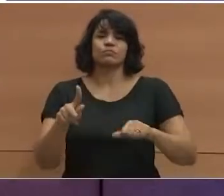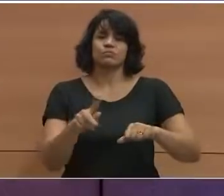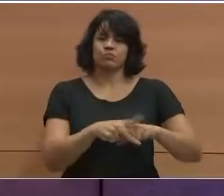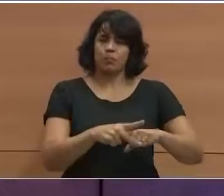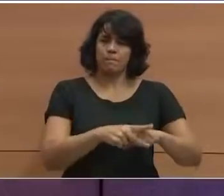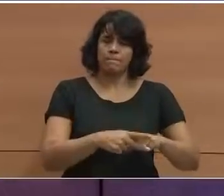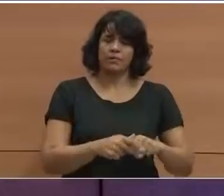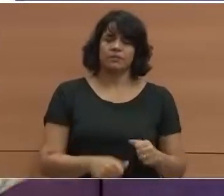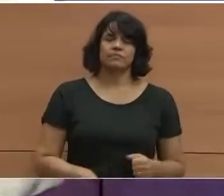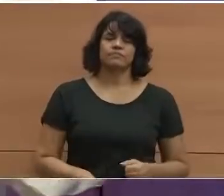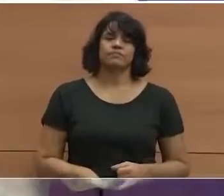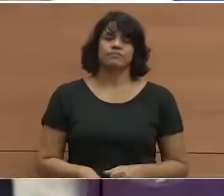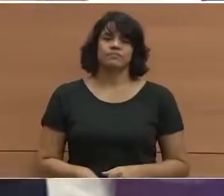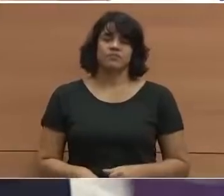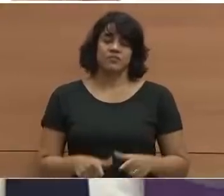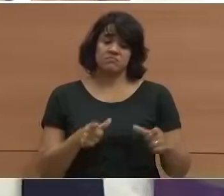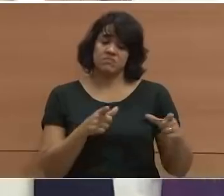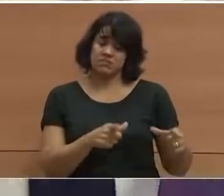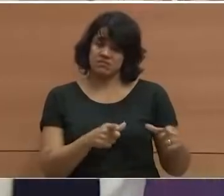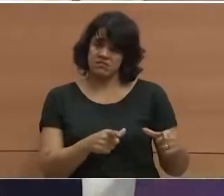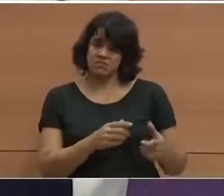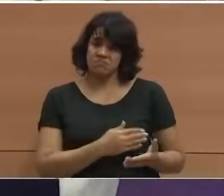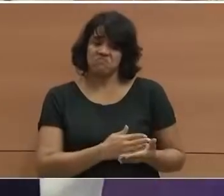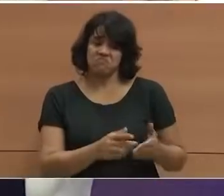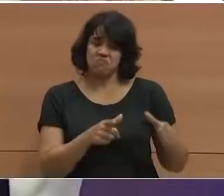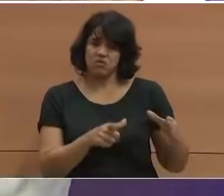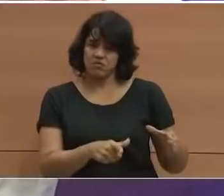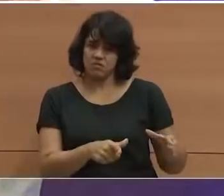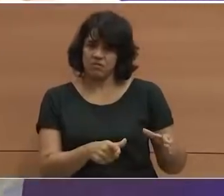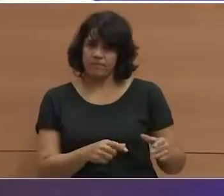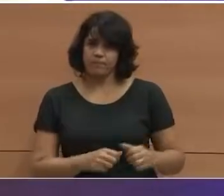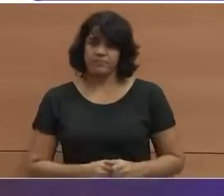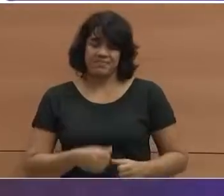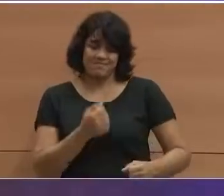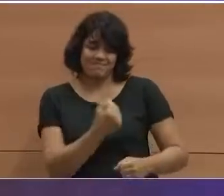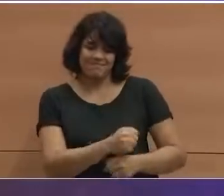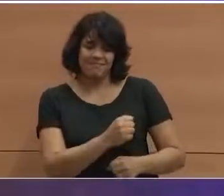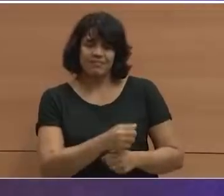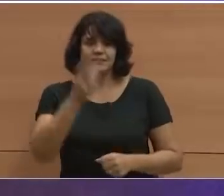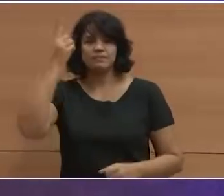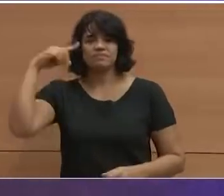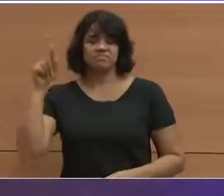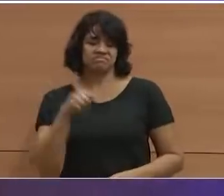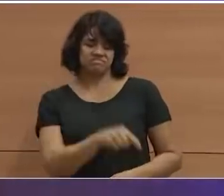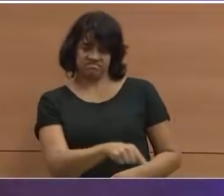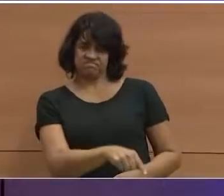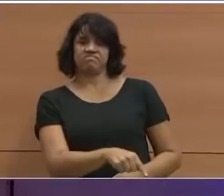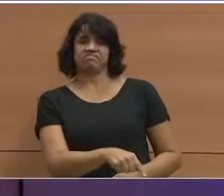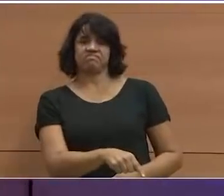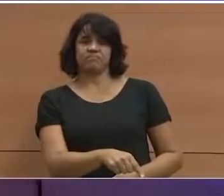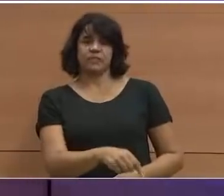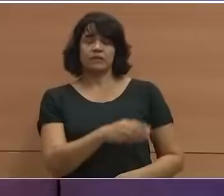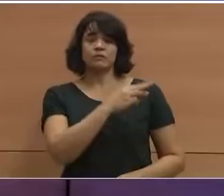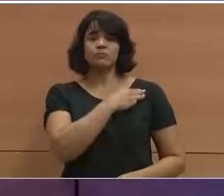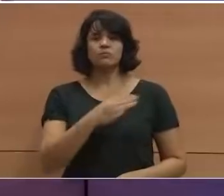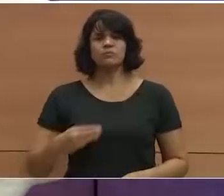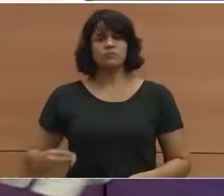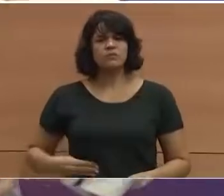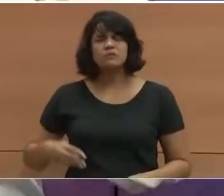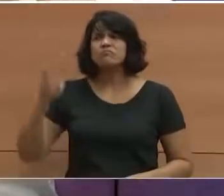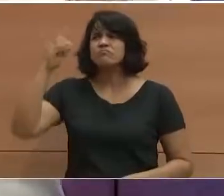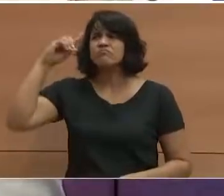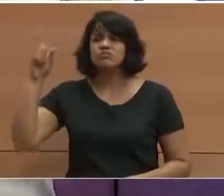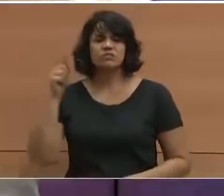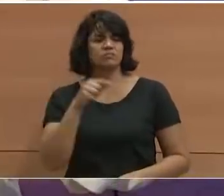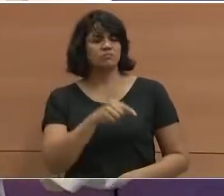primeiro período, irmãos, a obra de Deus estava lá, o ministério de Deus estava lá. Vocês, irmãos, entendem? Então, irmãos,